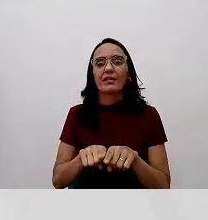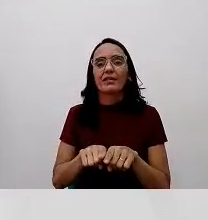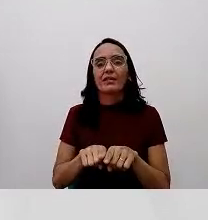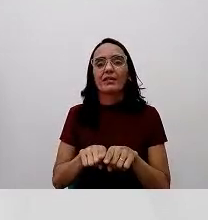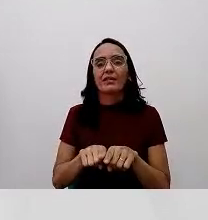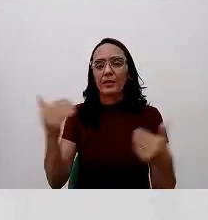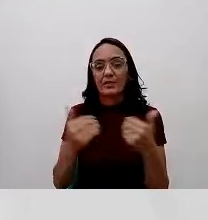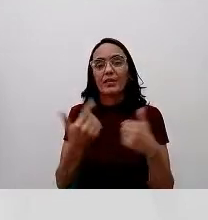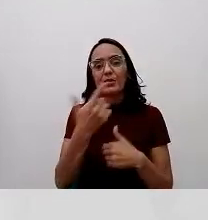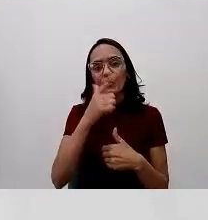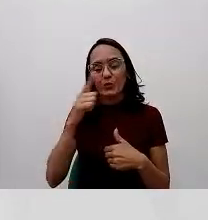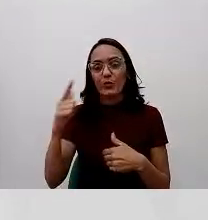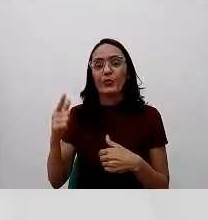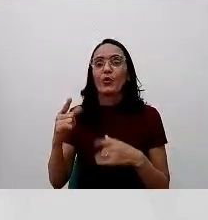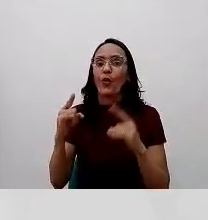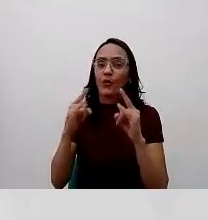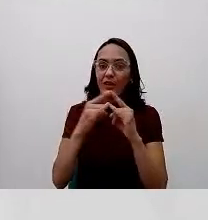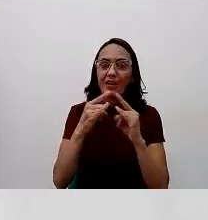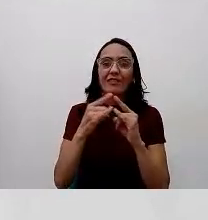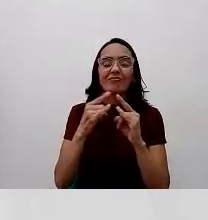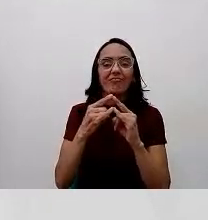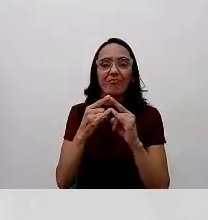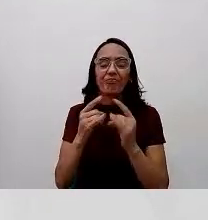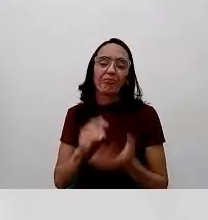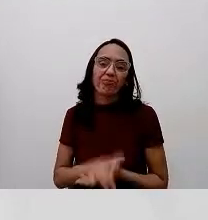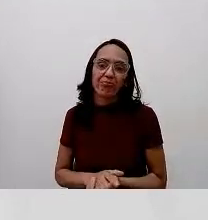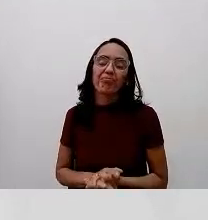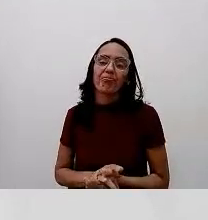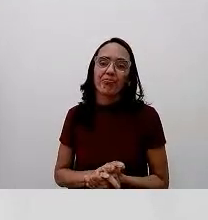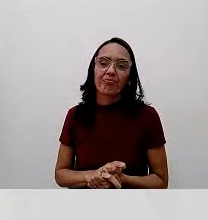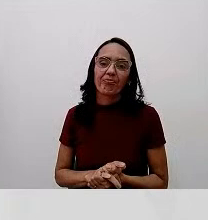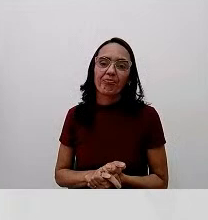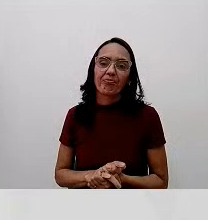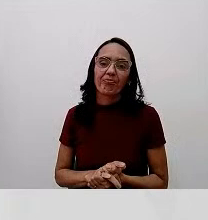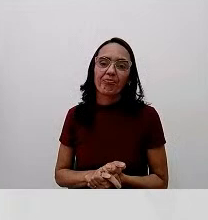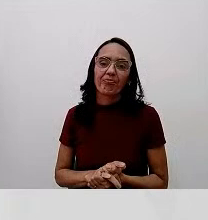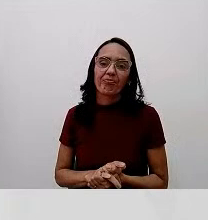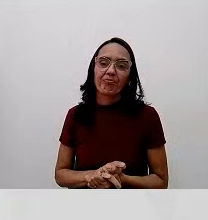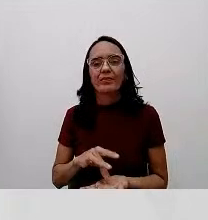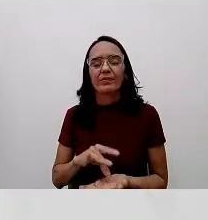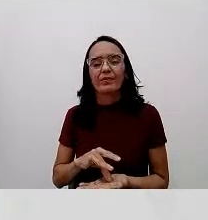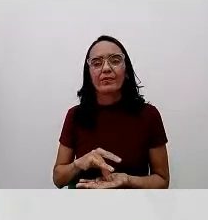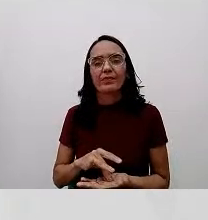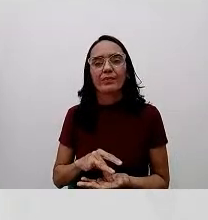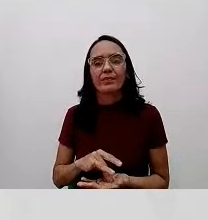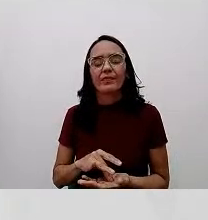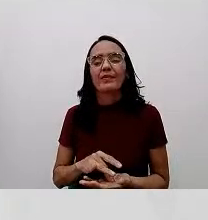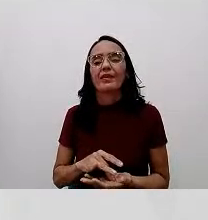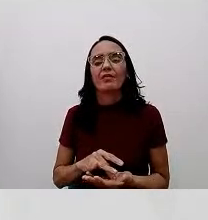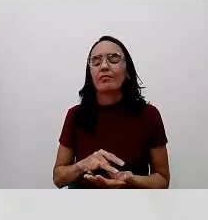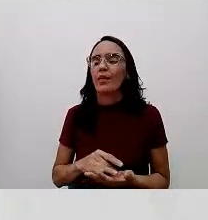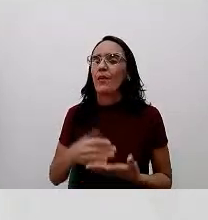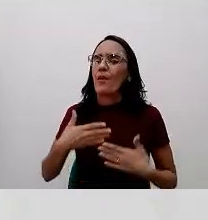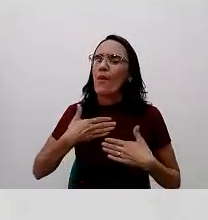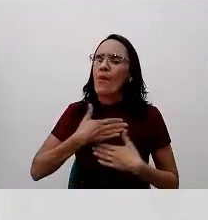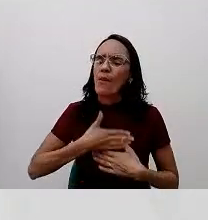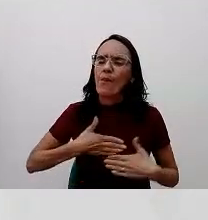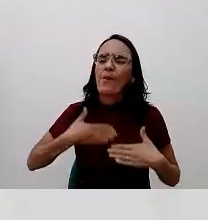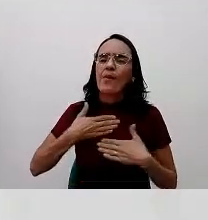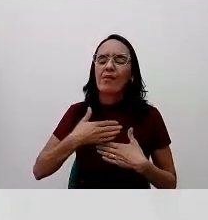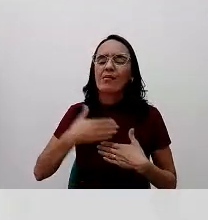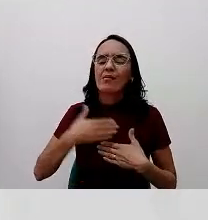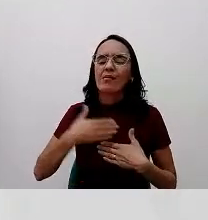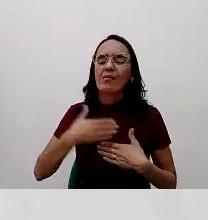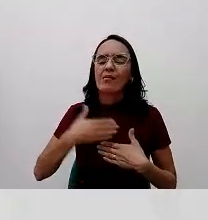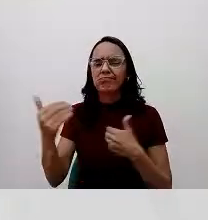muito mais que bem-vindos, né, foram muito mais que bem-vindos no nosso evento. Foi um enorme prazer, né, ter a presença de todos vocês, tá? Eu espero